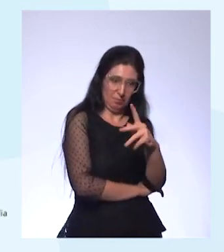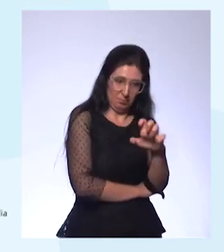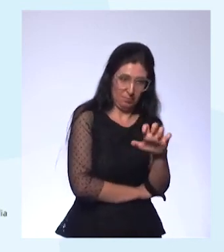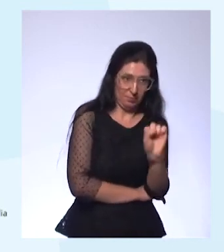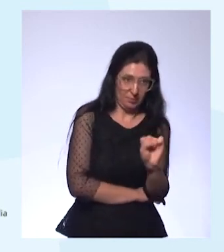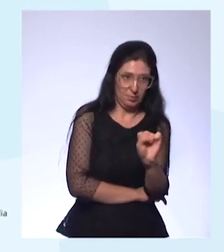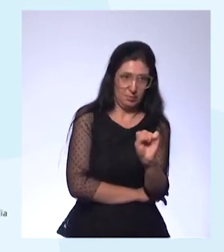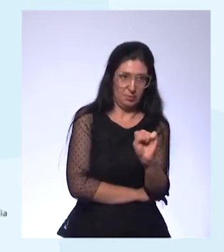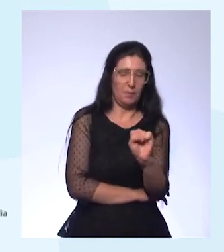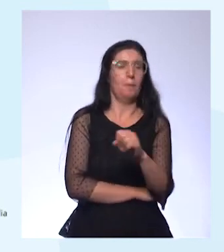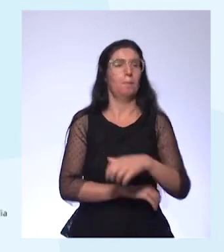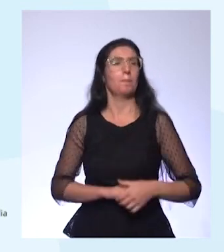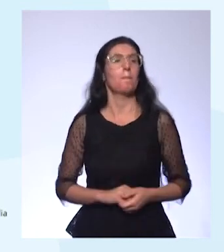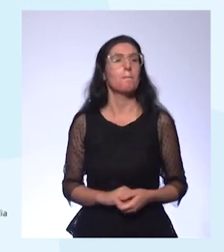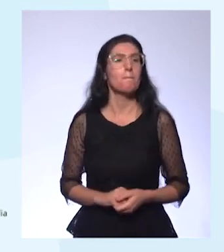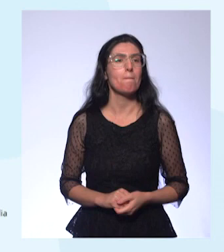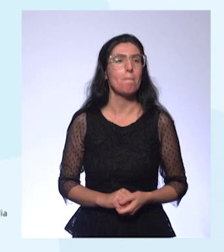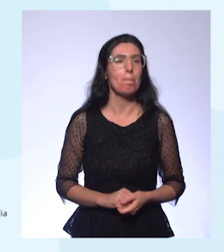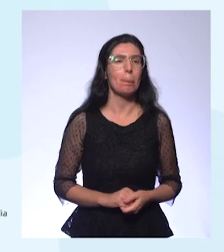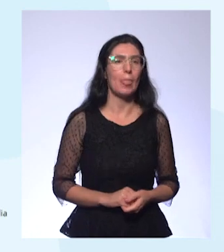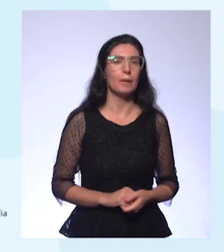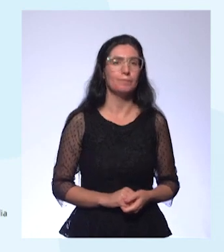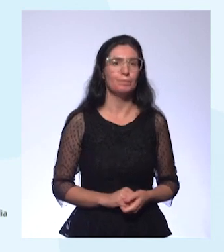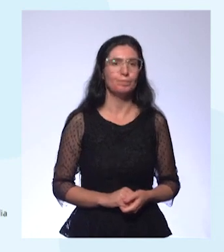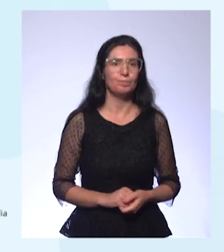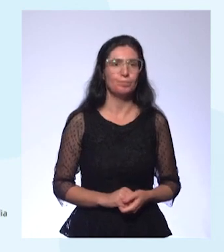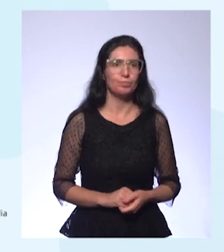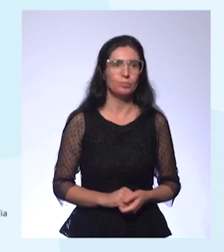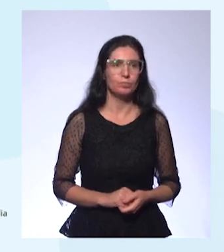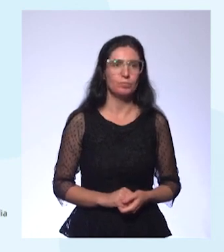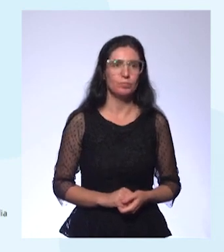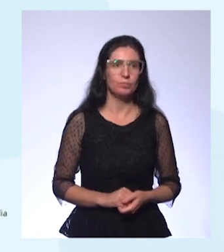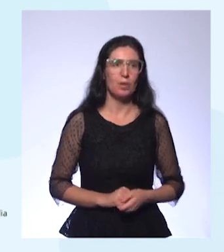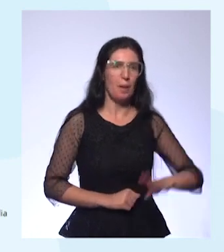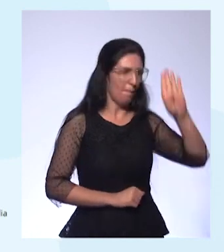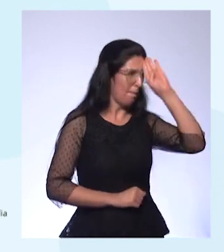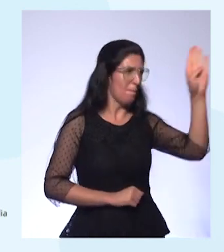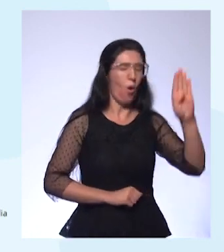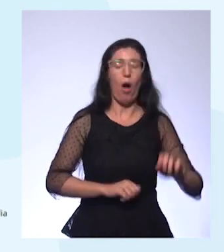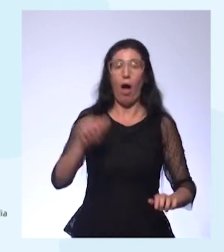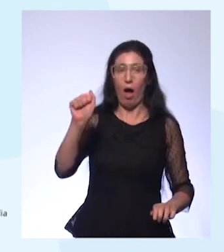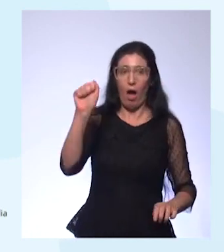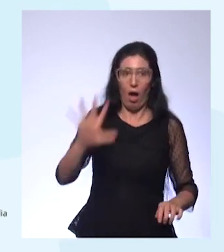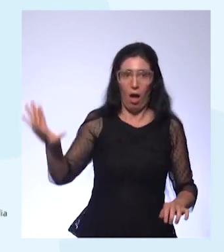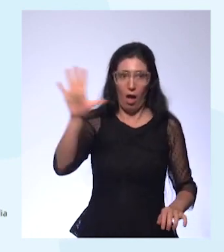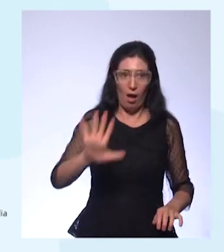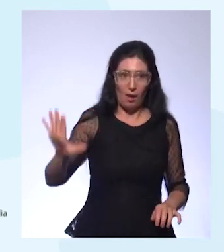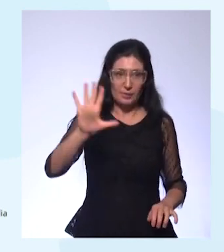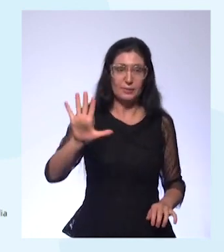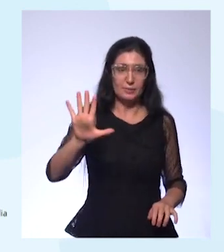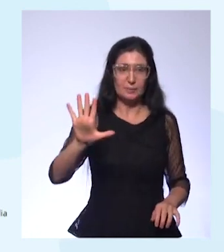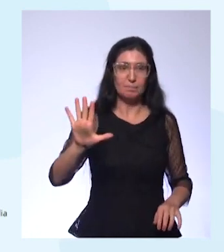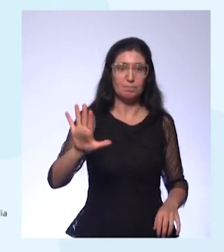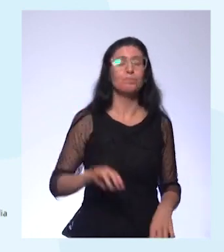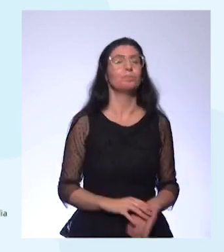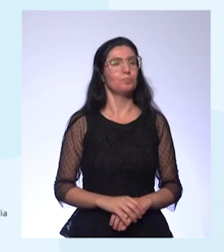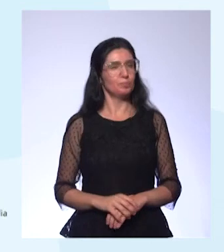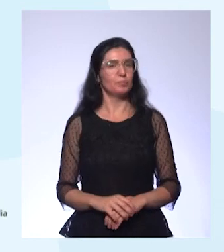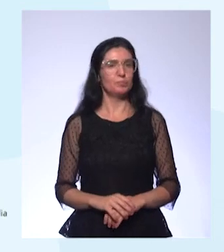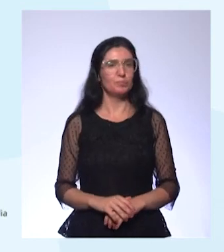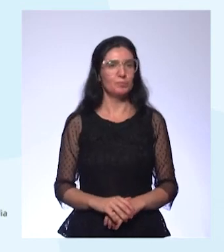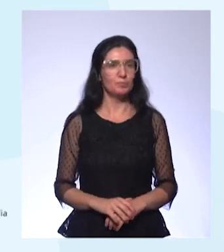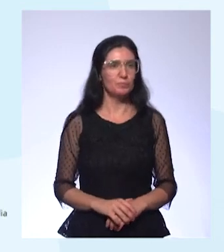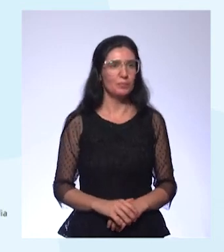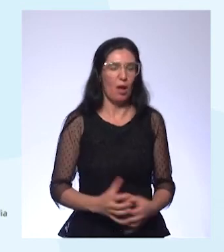de pradarias, mas mais na região, né, principalmente da Ásia, né? Elas também têm essa característica aí